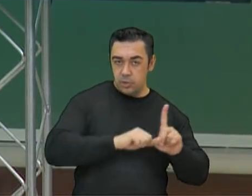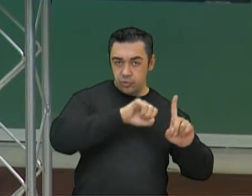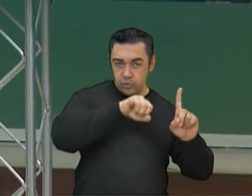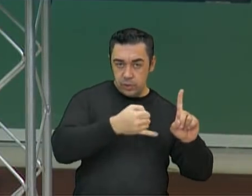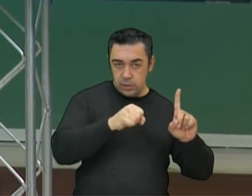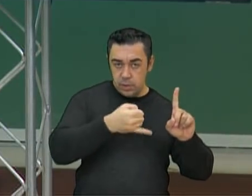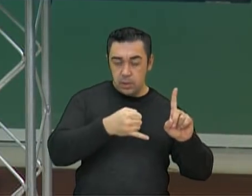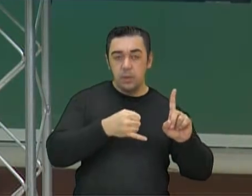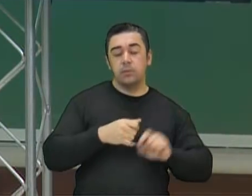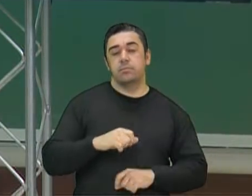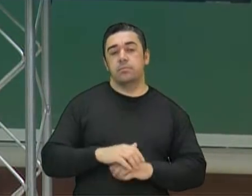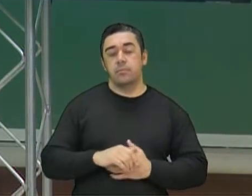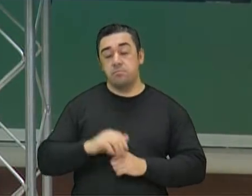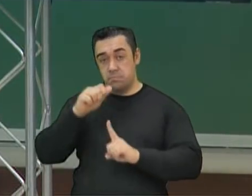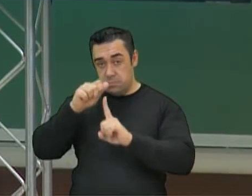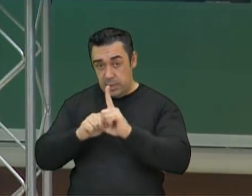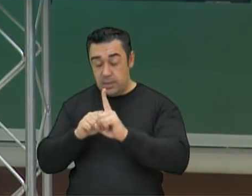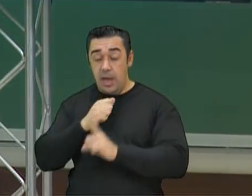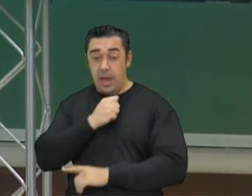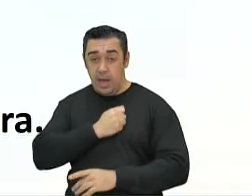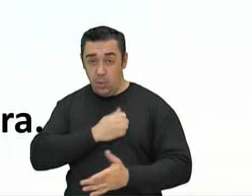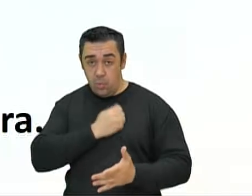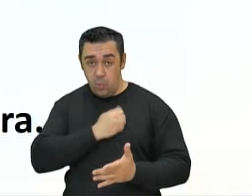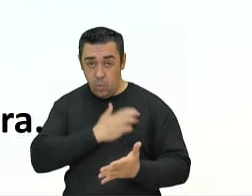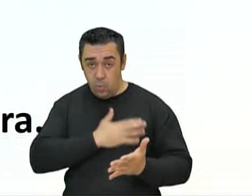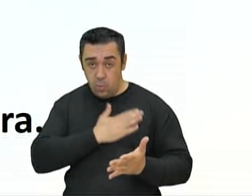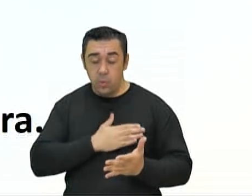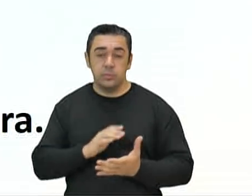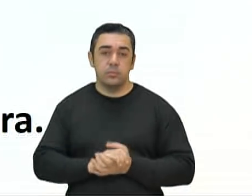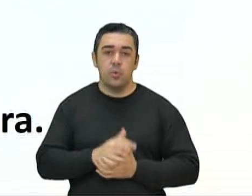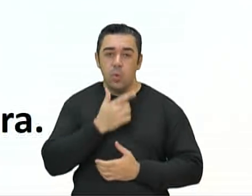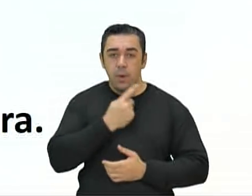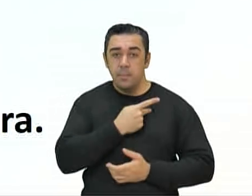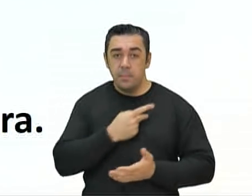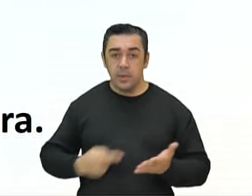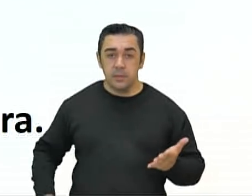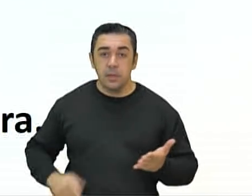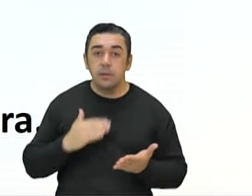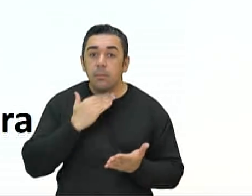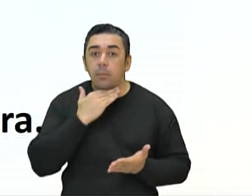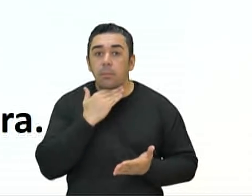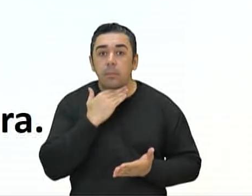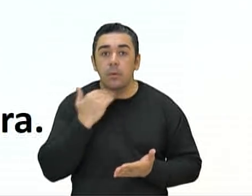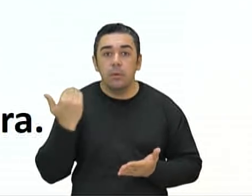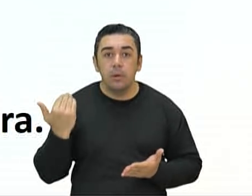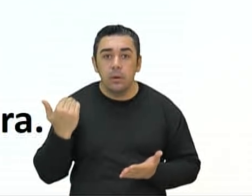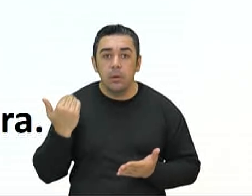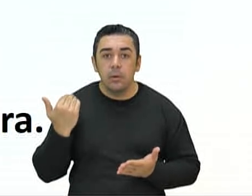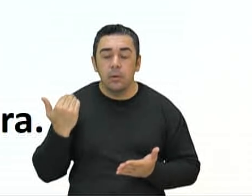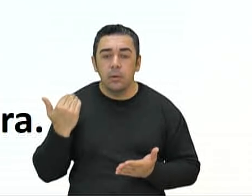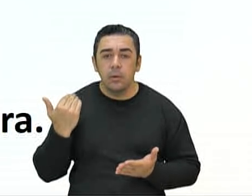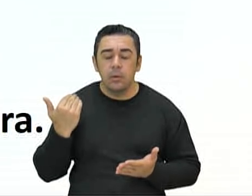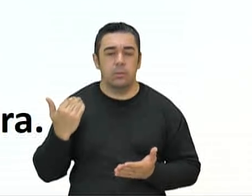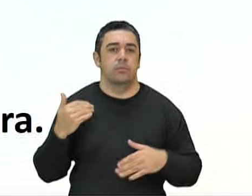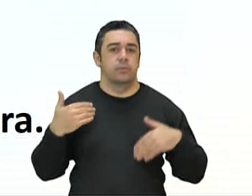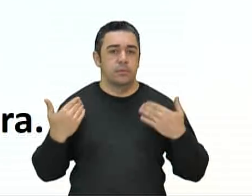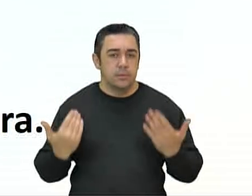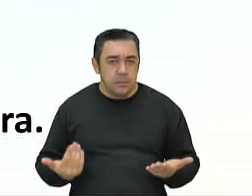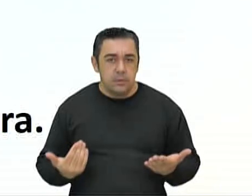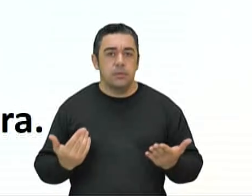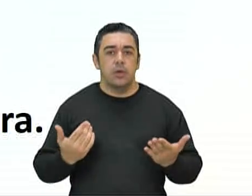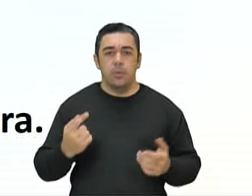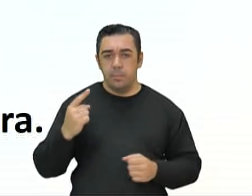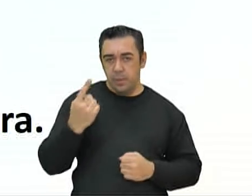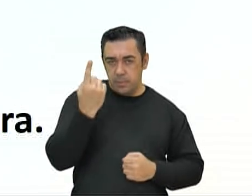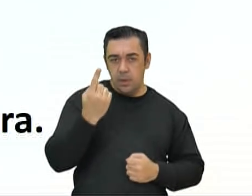Em agosto de 34, o presidente da Alemanha morreu. O Hitler unificou então os